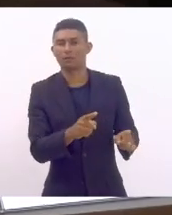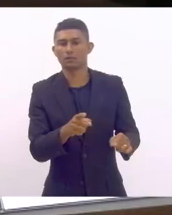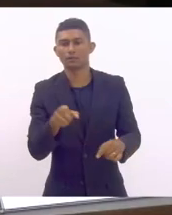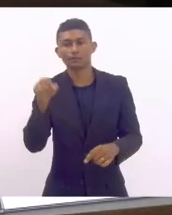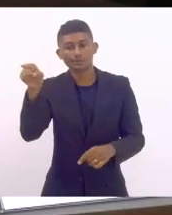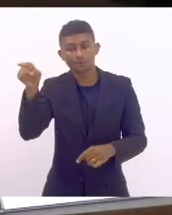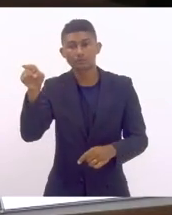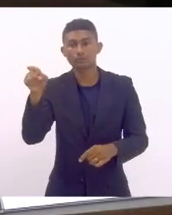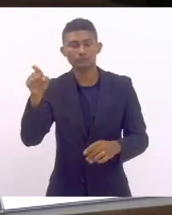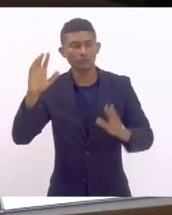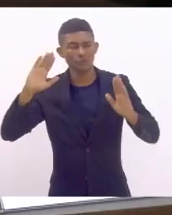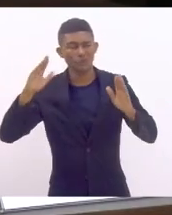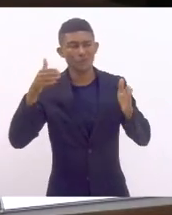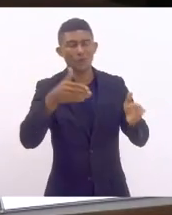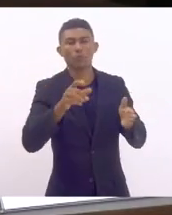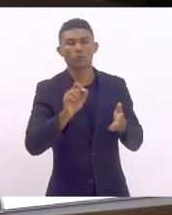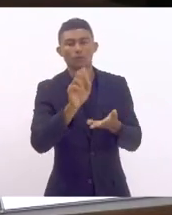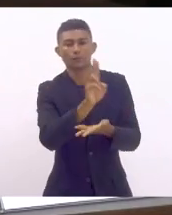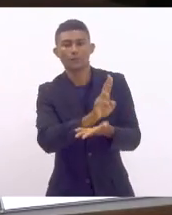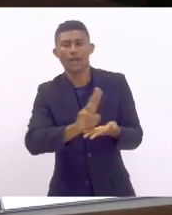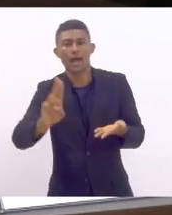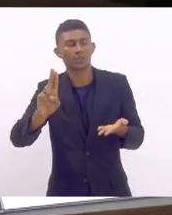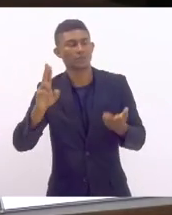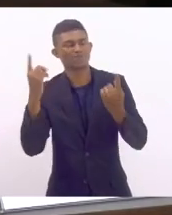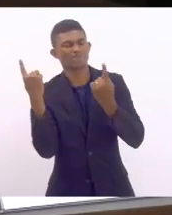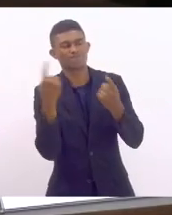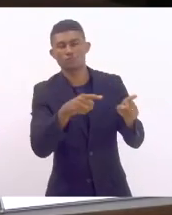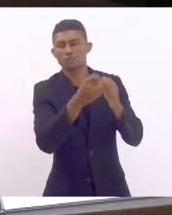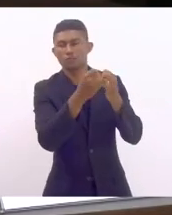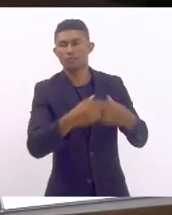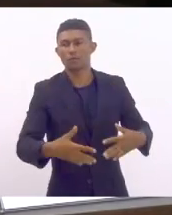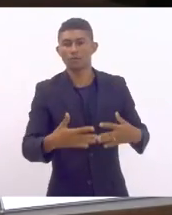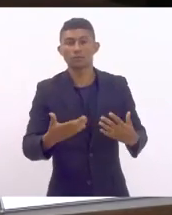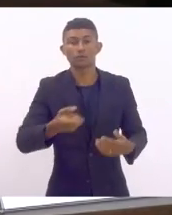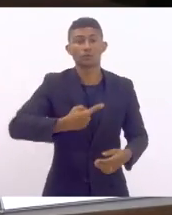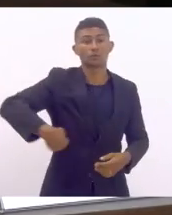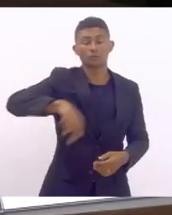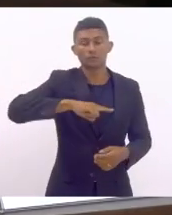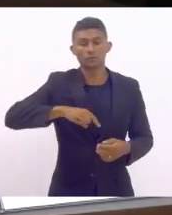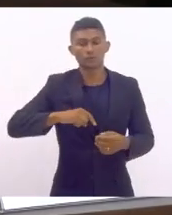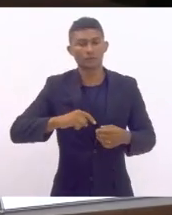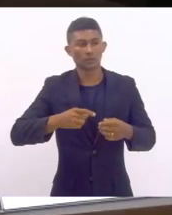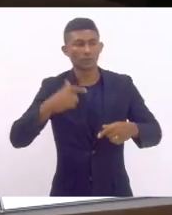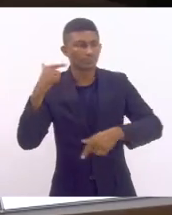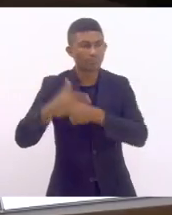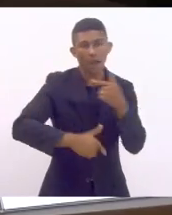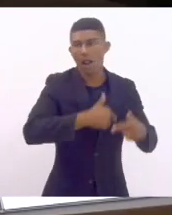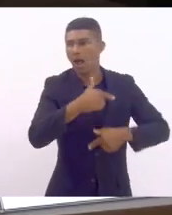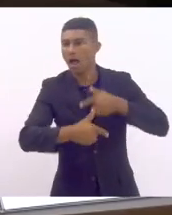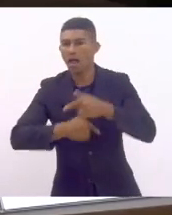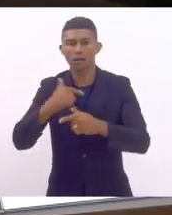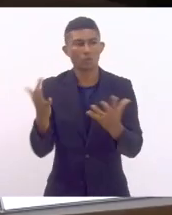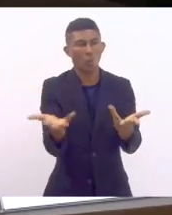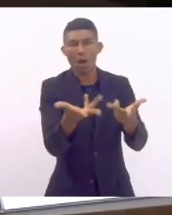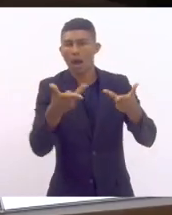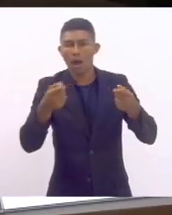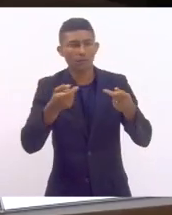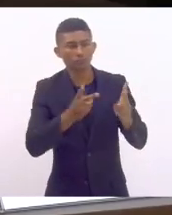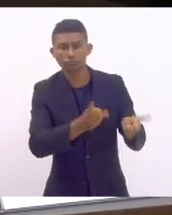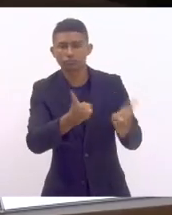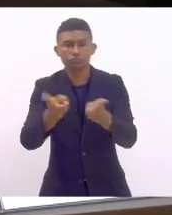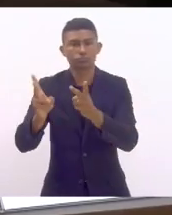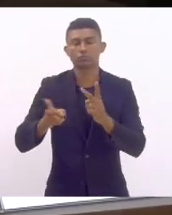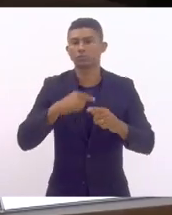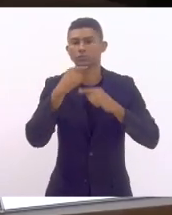credibilidade do sistema Universitário à medida que nós vamos conseguindo manter nossas atividades com a qualidade que elas têm o mesmo mínimo